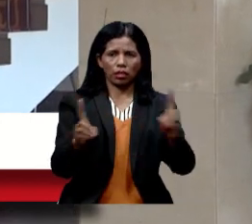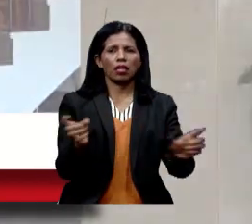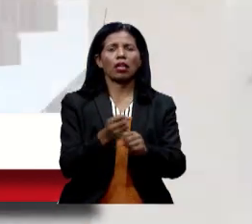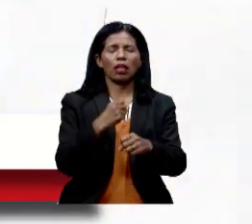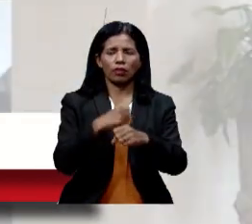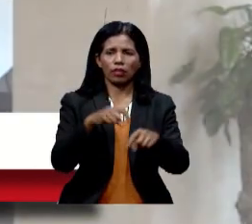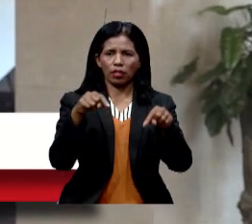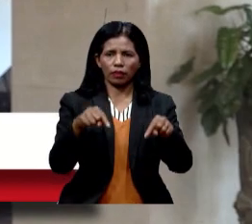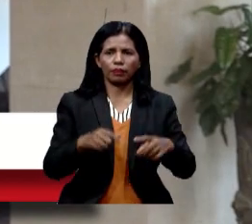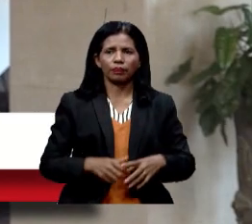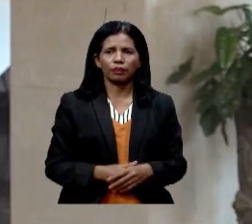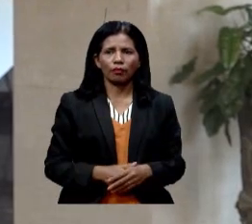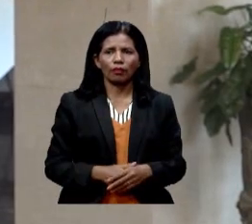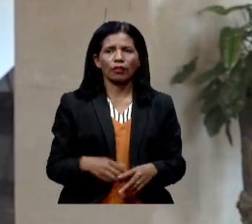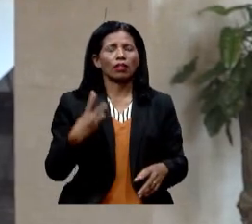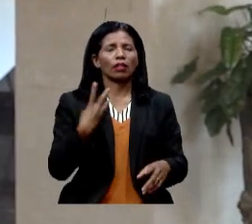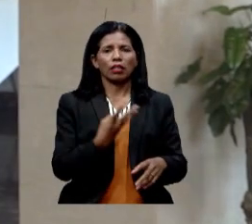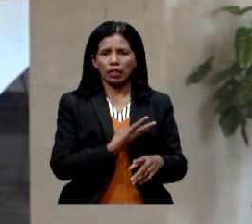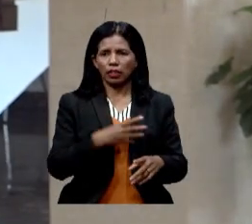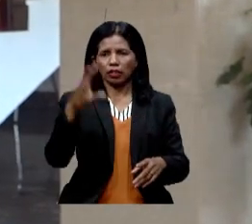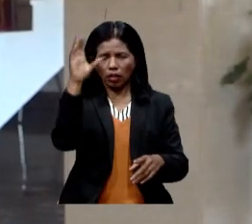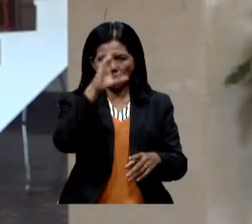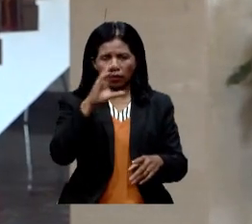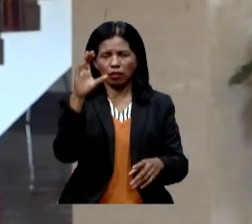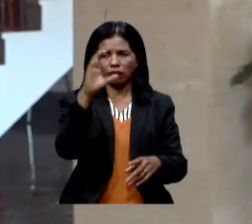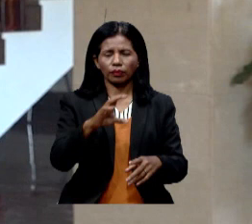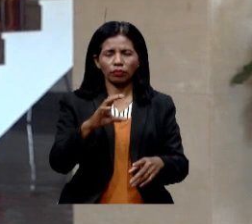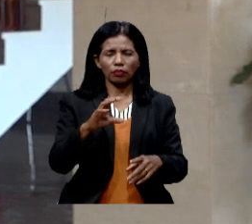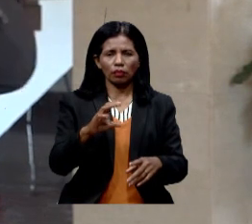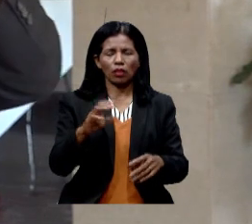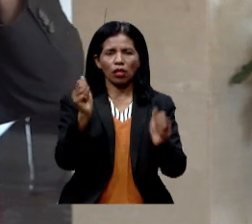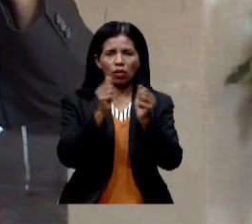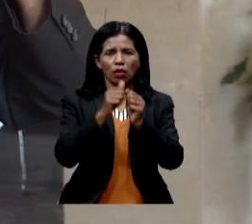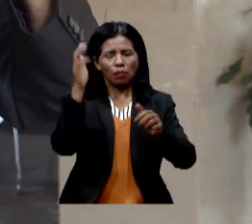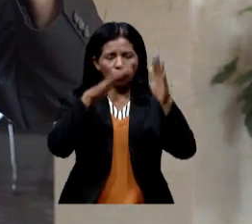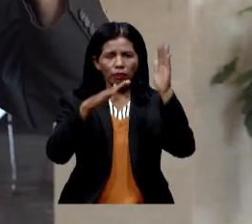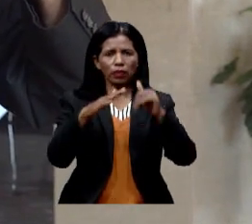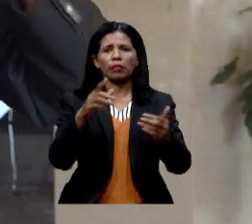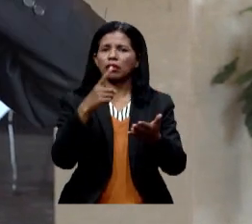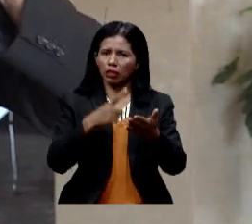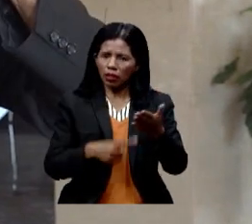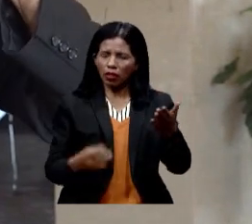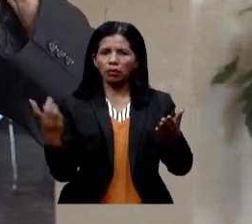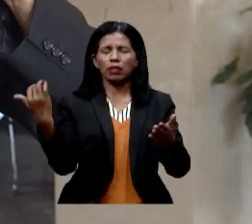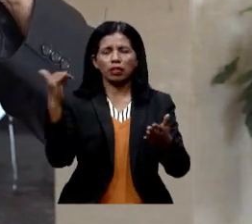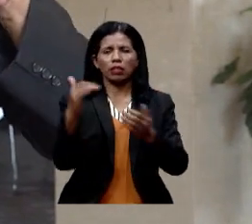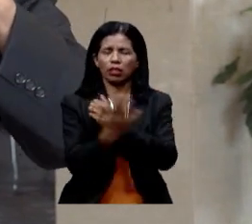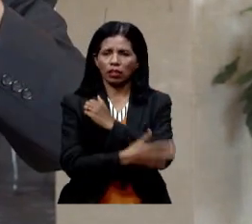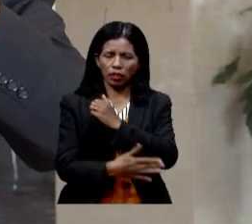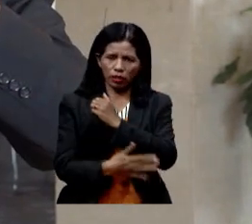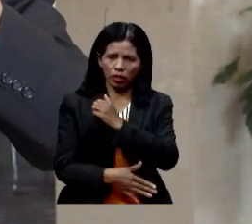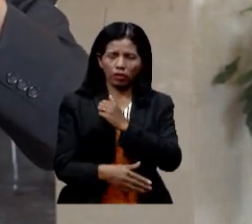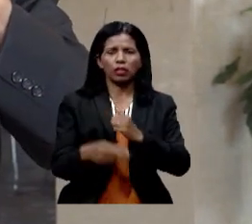de ne, e te buca, mesmo com problemas, e aí tem a rei